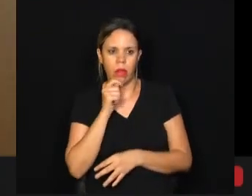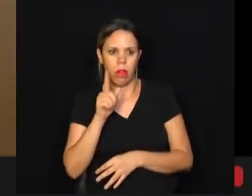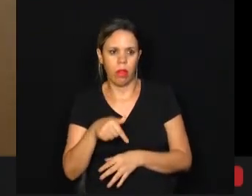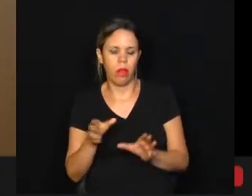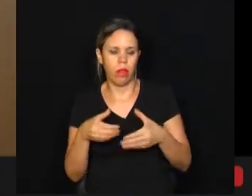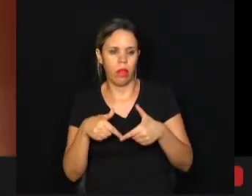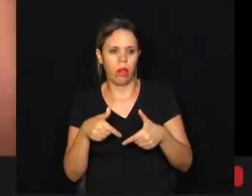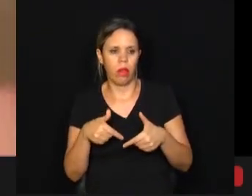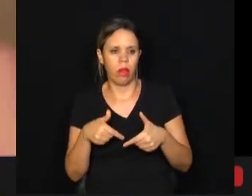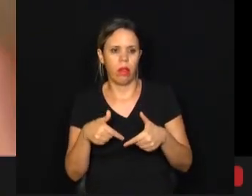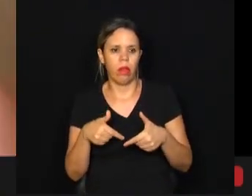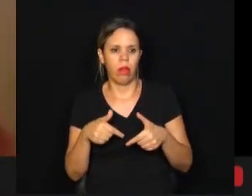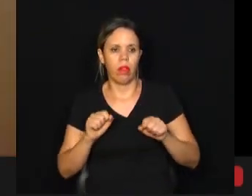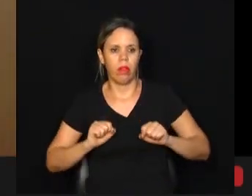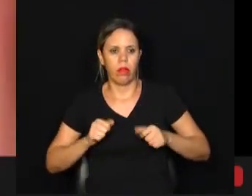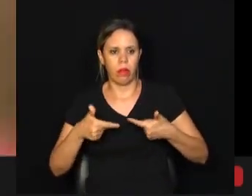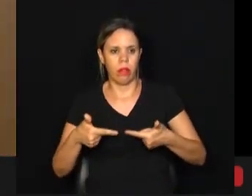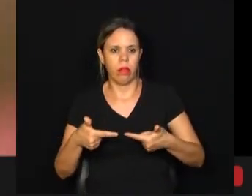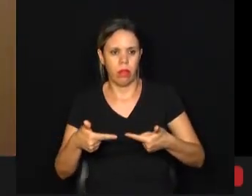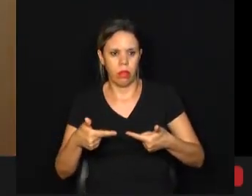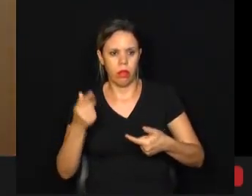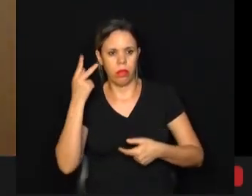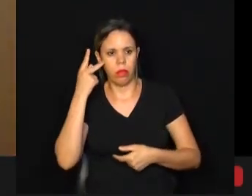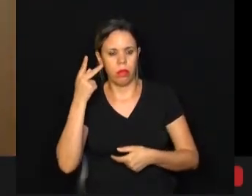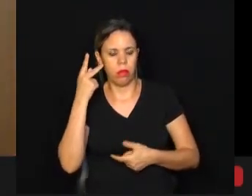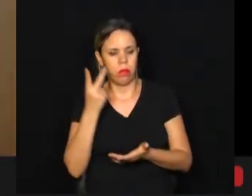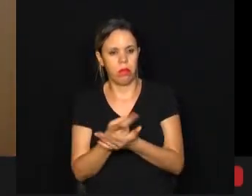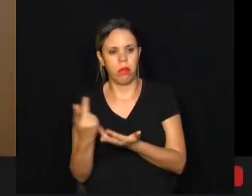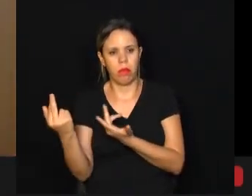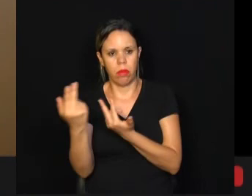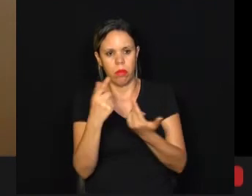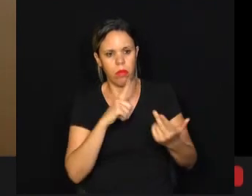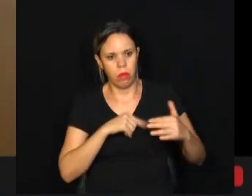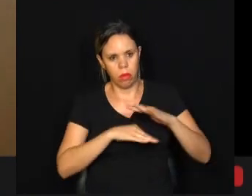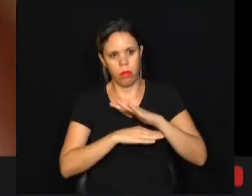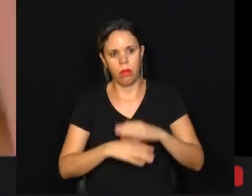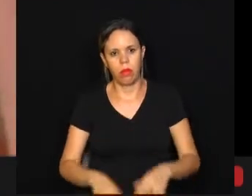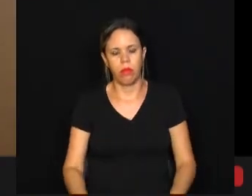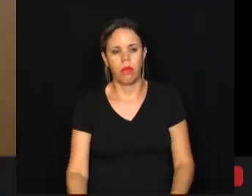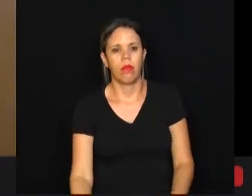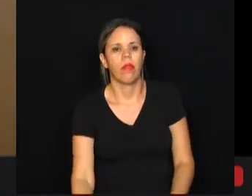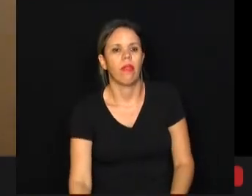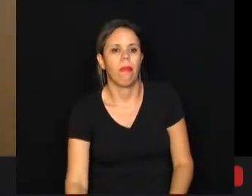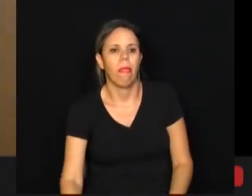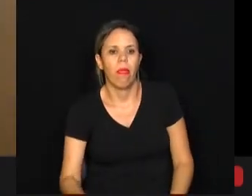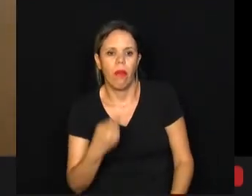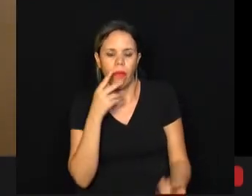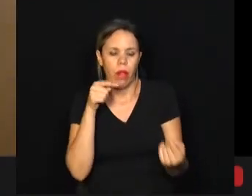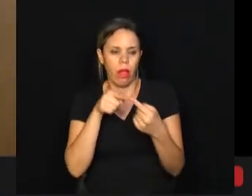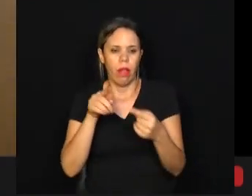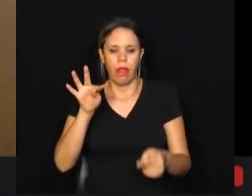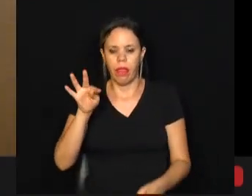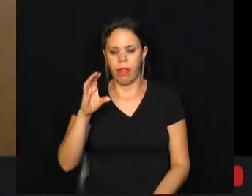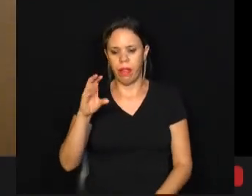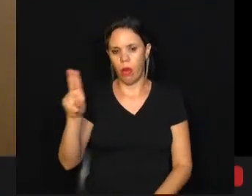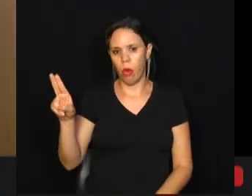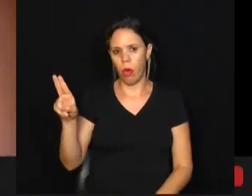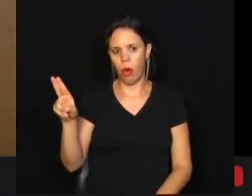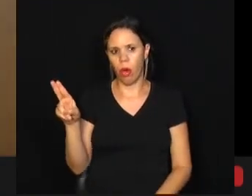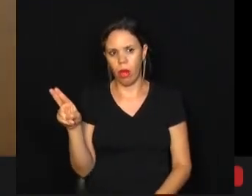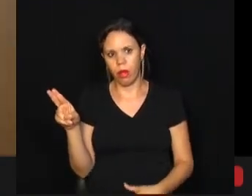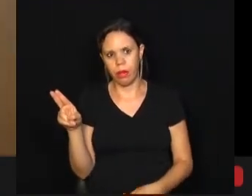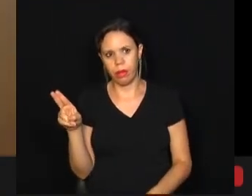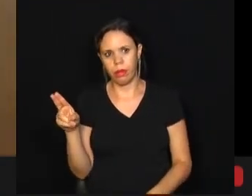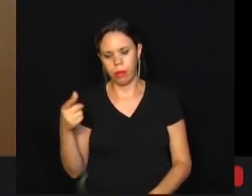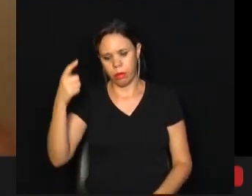comitê, através da Assembleia Legislativa, que é um pouco a mesma coisa que a gente tem aqui, falou diretamente com o TCU.